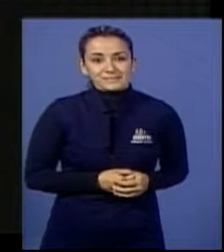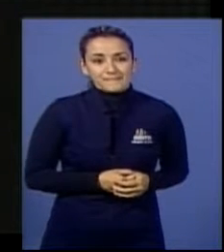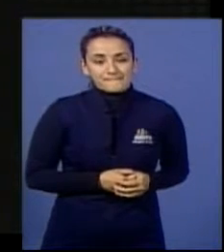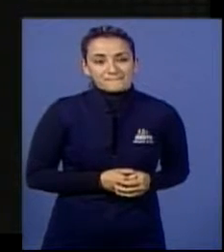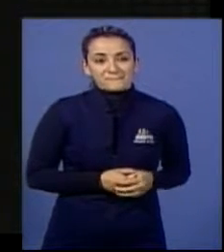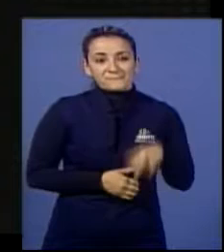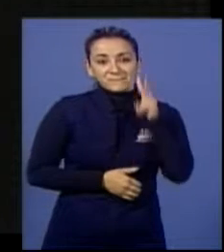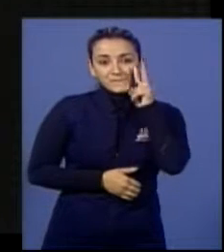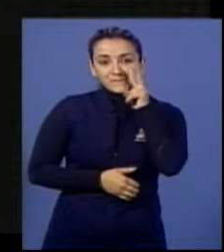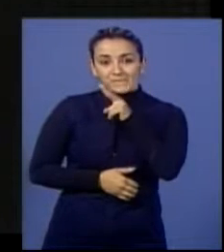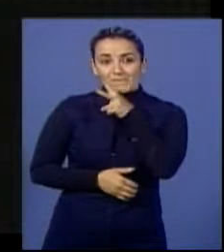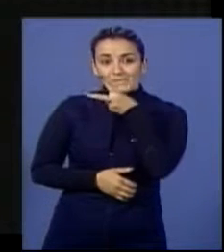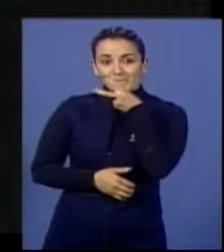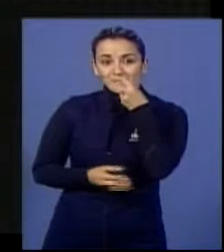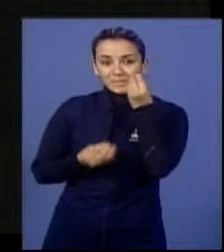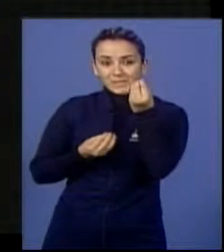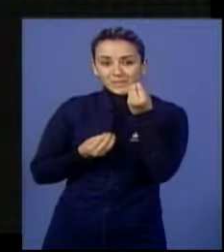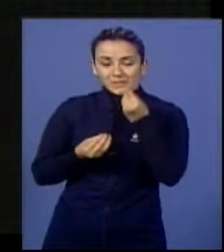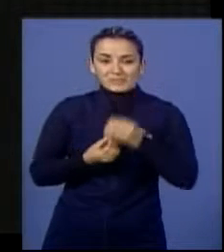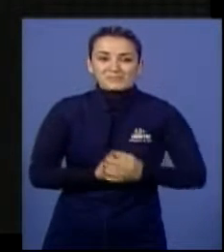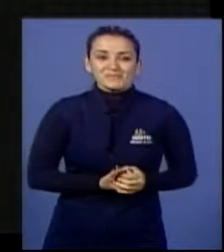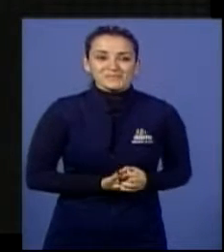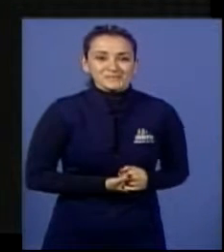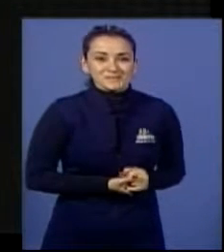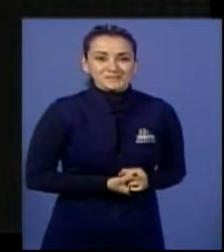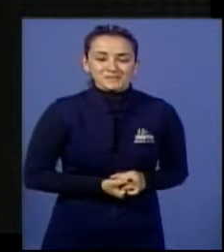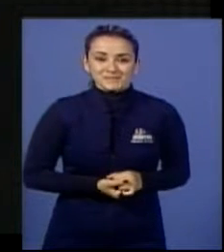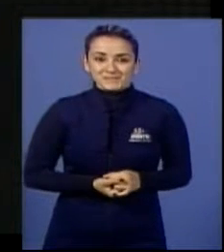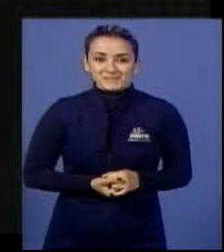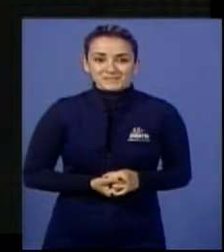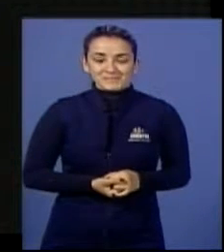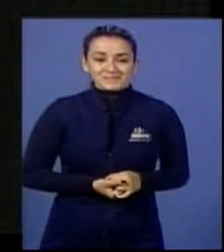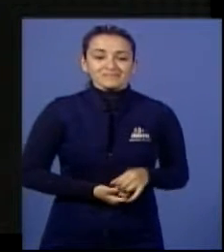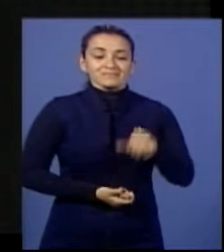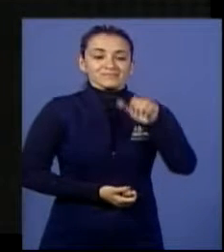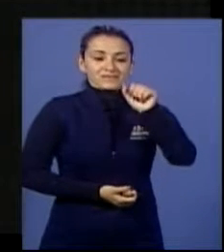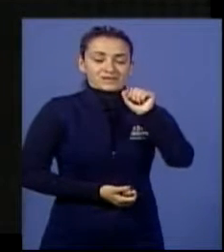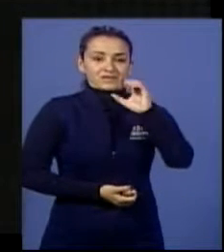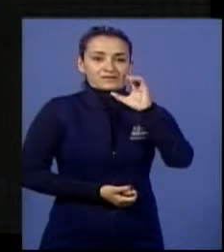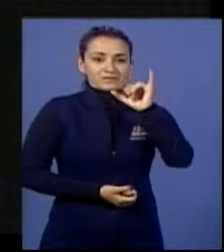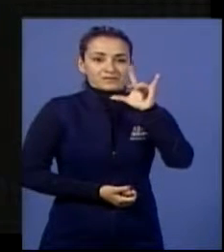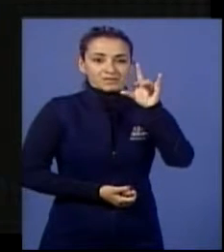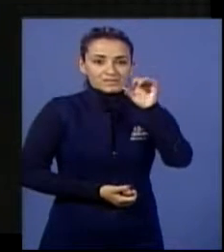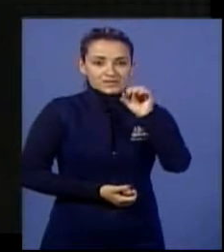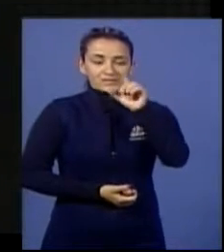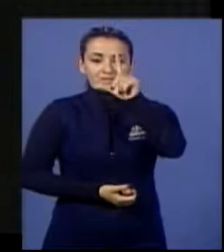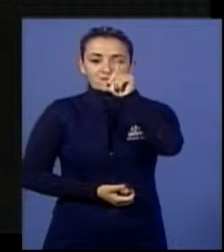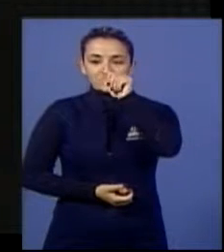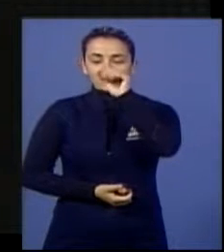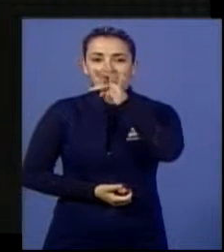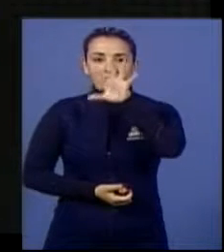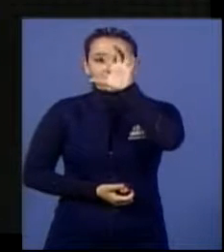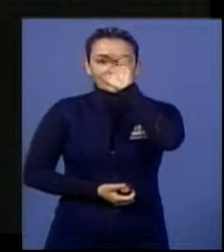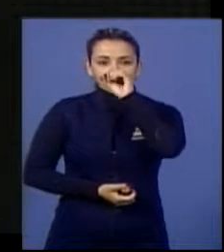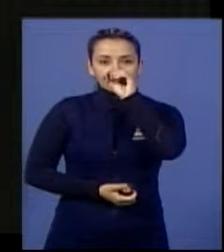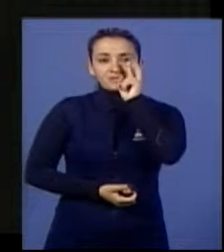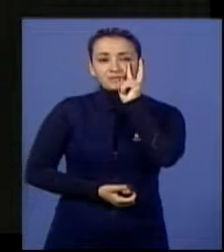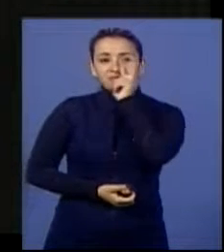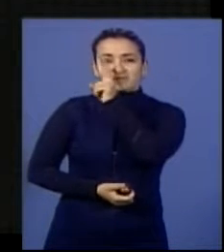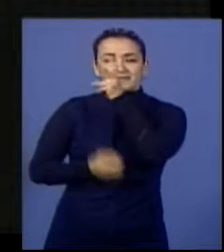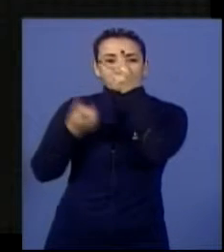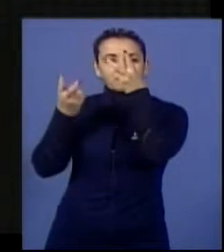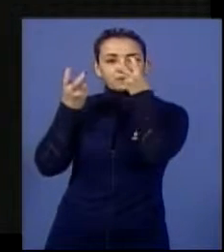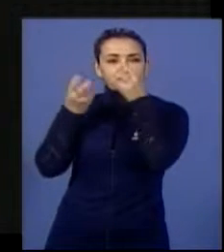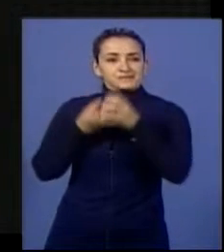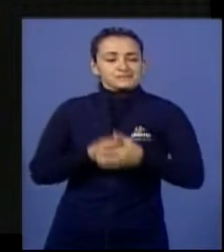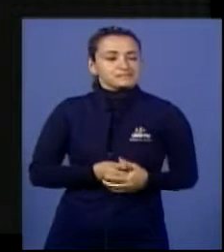primeiro. Obrigado. Você observe que o ácido lático, deixa eu escrever o ácido lático aqui para você observar melhor.